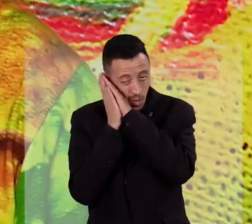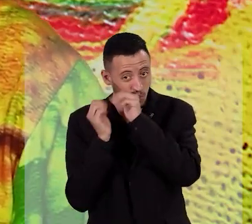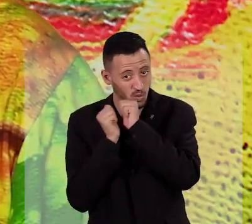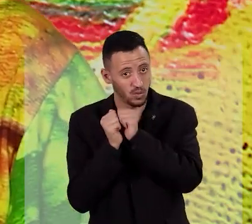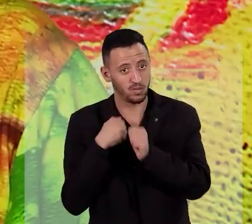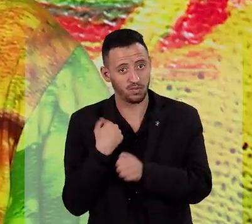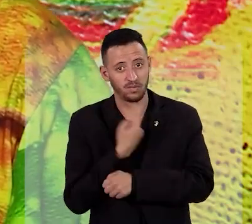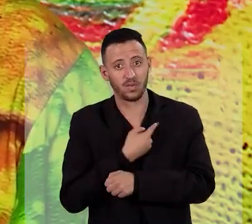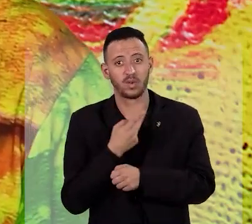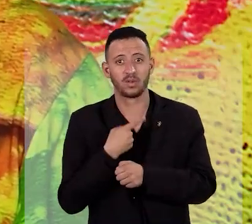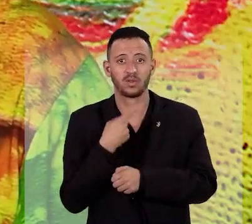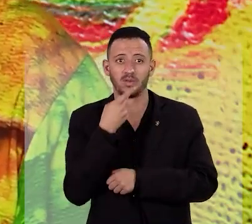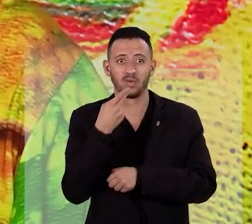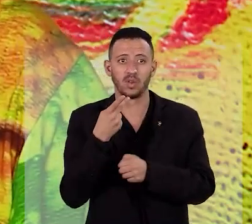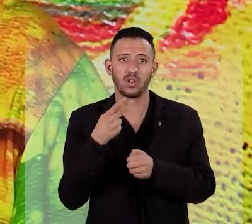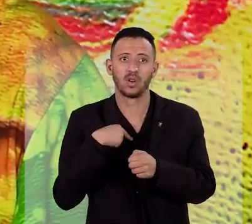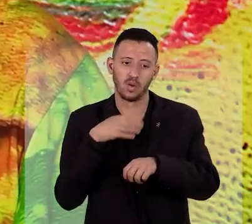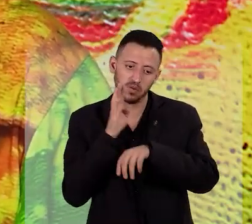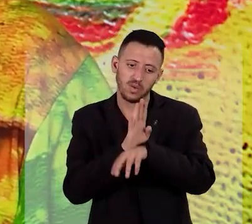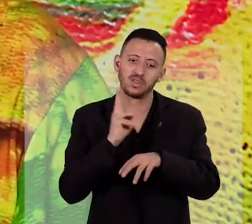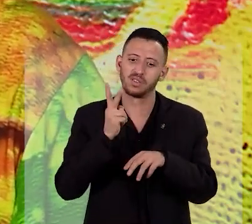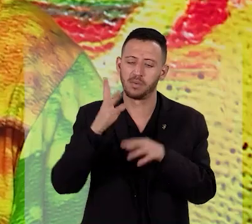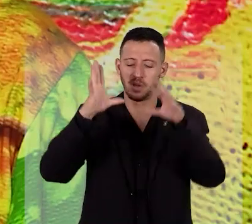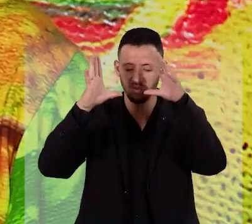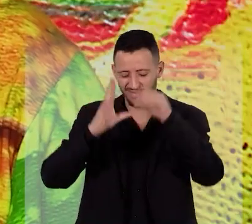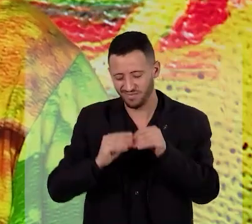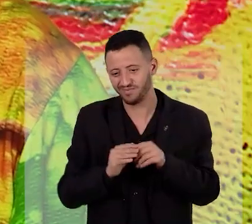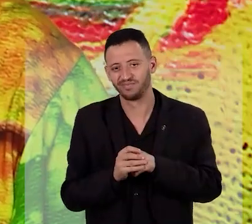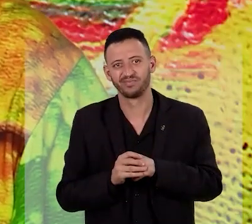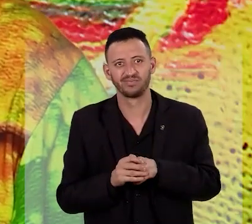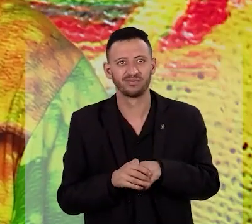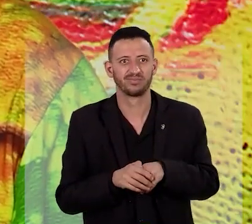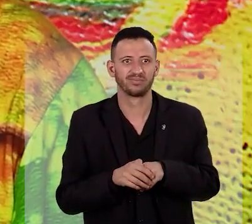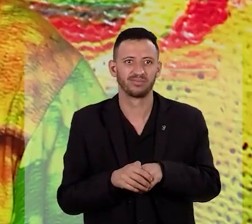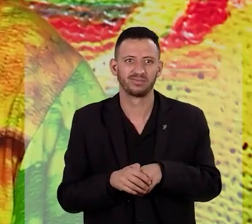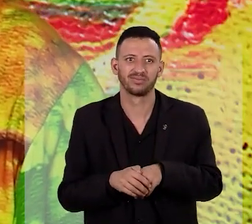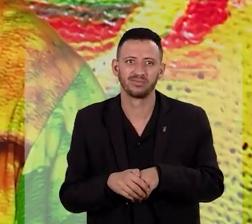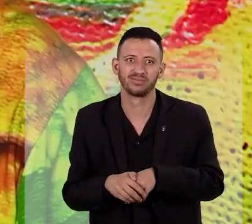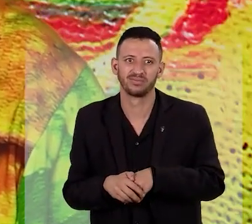comigo. Então eu socorro durante a noite, né? Então é